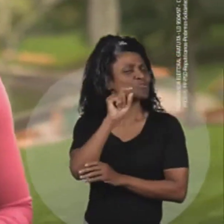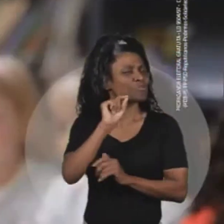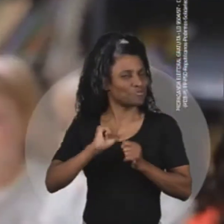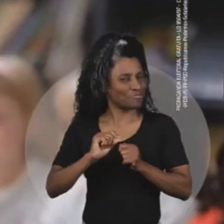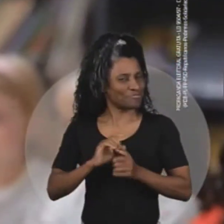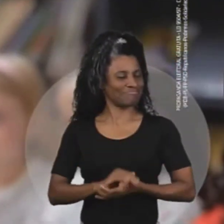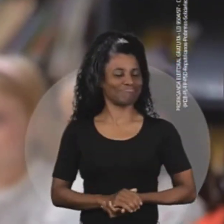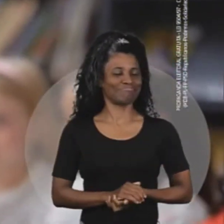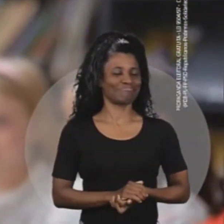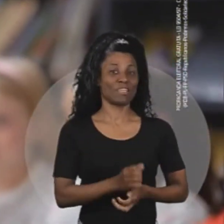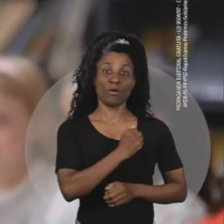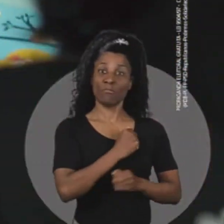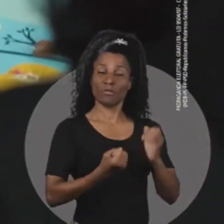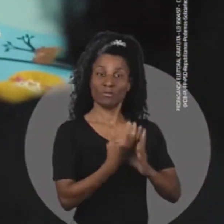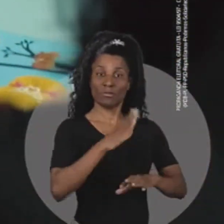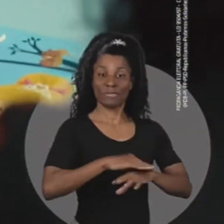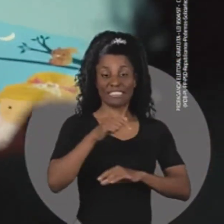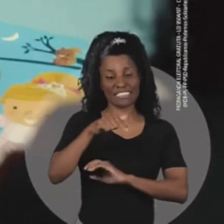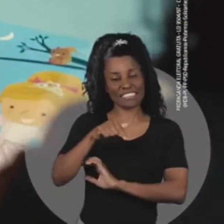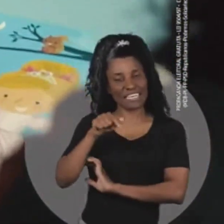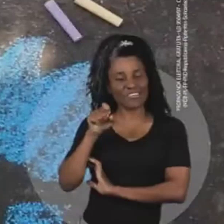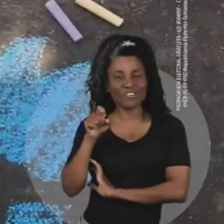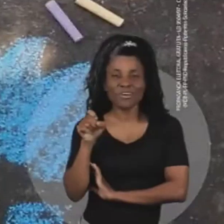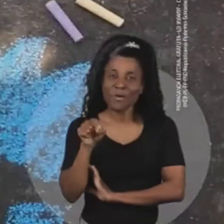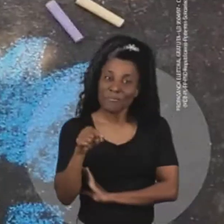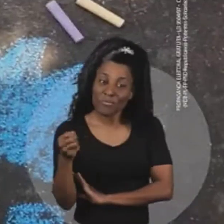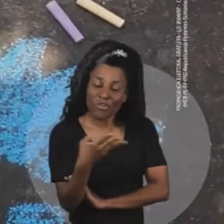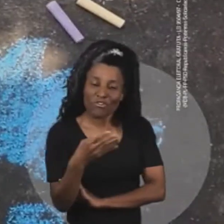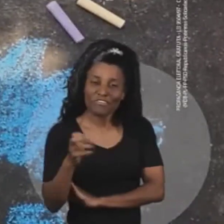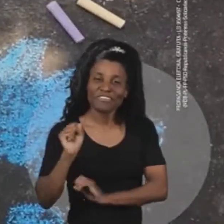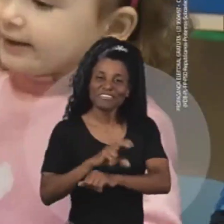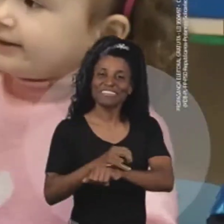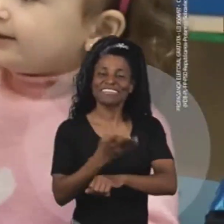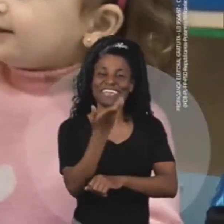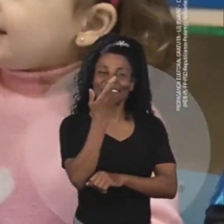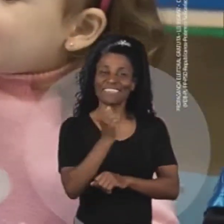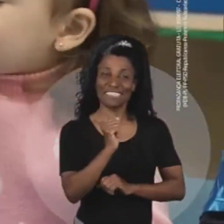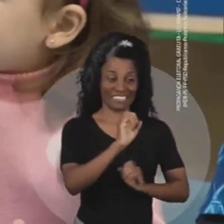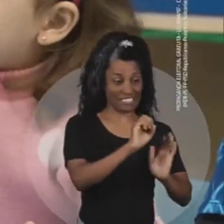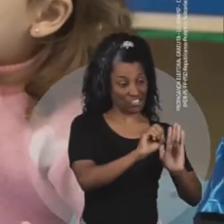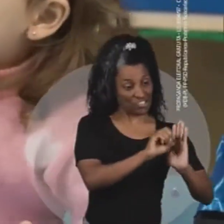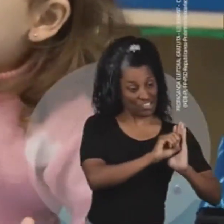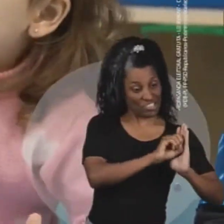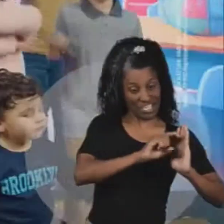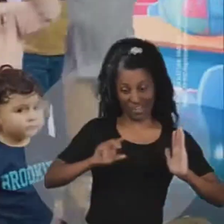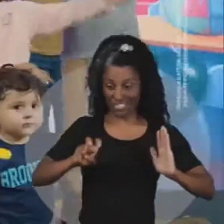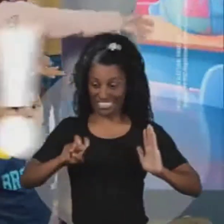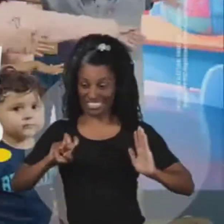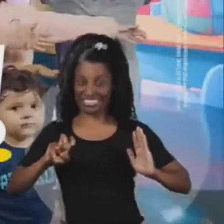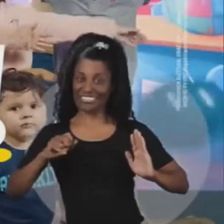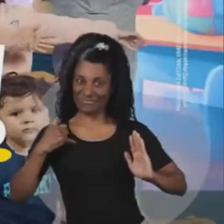fez. Melo criou mais de 7 mil novas vagas para crianças de 0 a 5 anos.